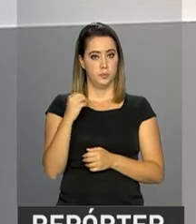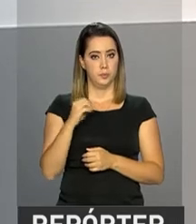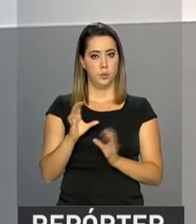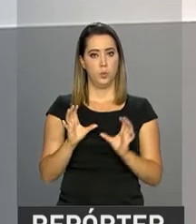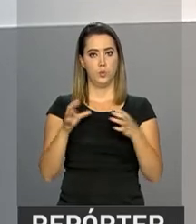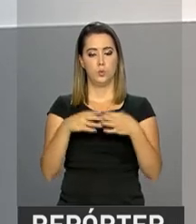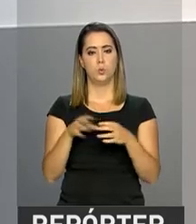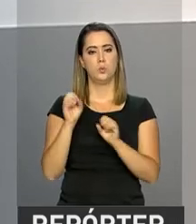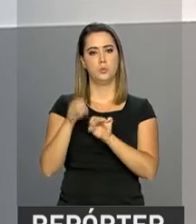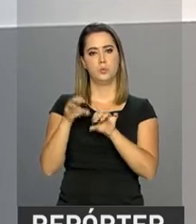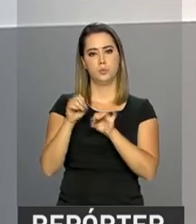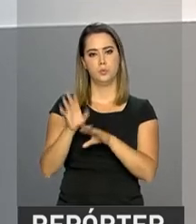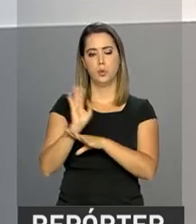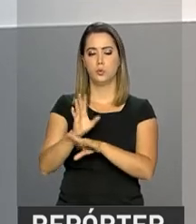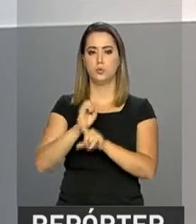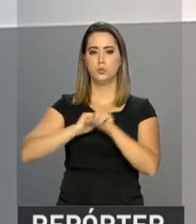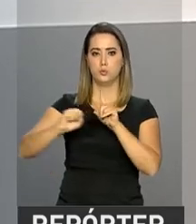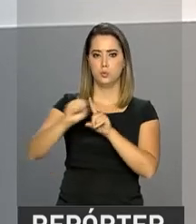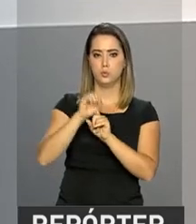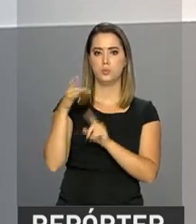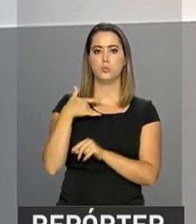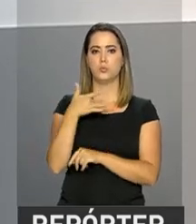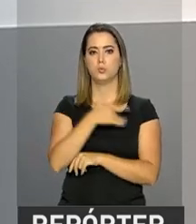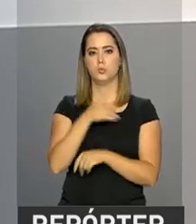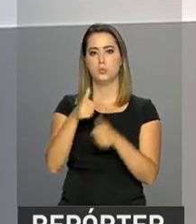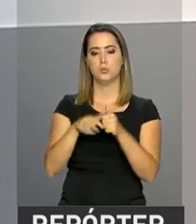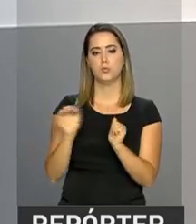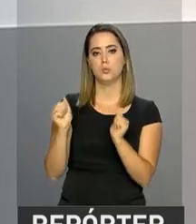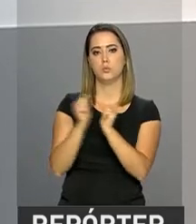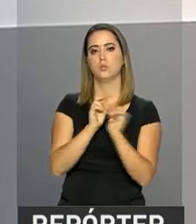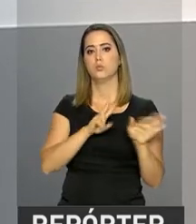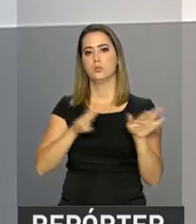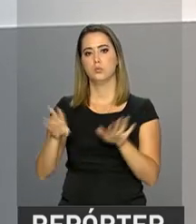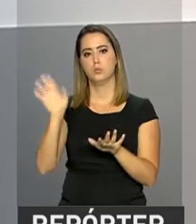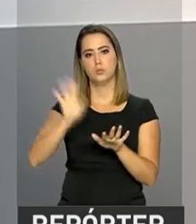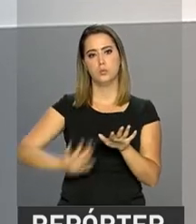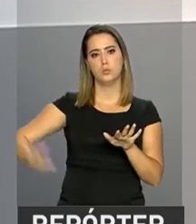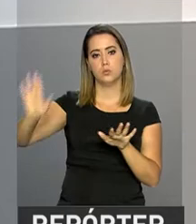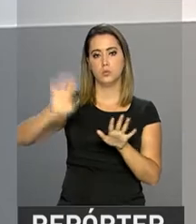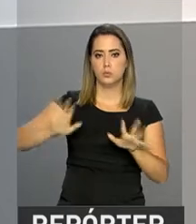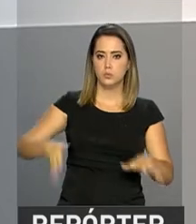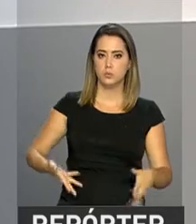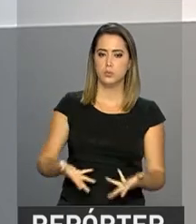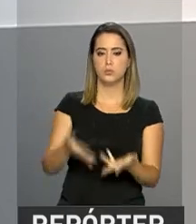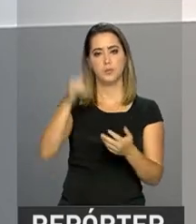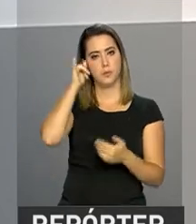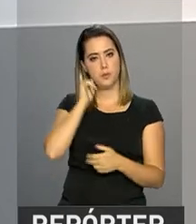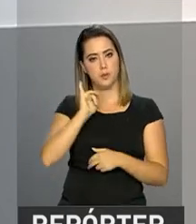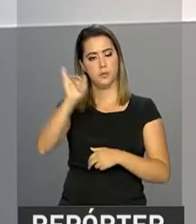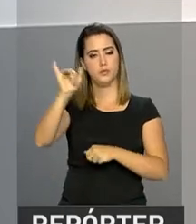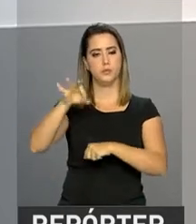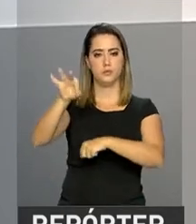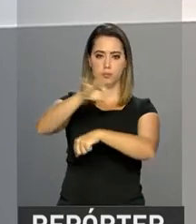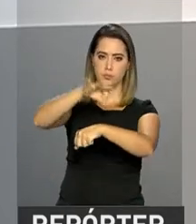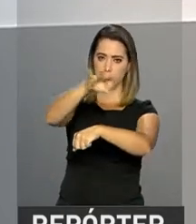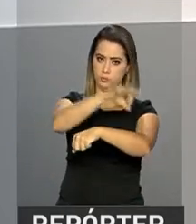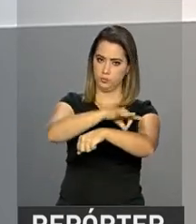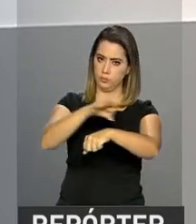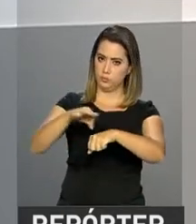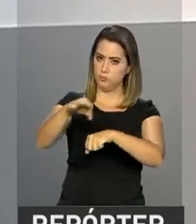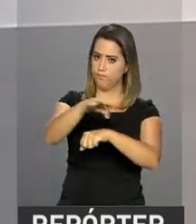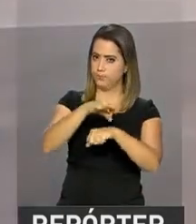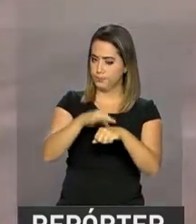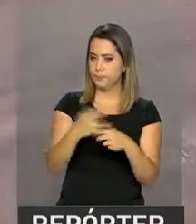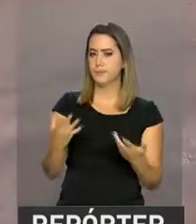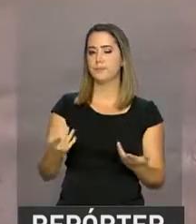setores da educação assistência social e saúde estarão juntos na semana nacional de mobilização para o combate ao mosquito aedes